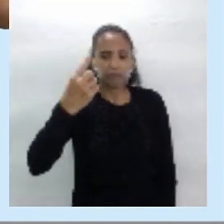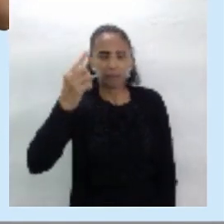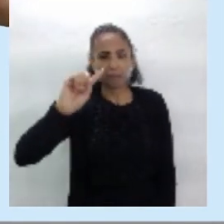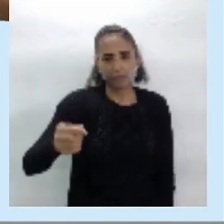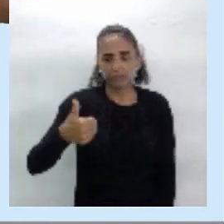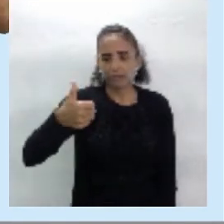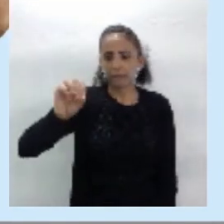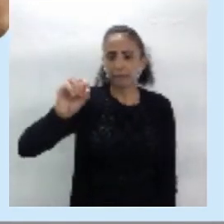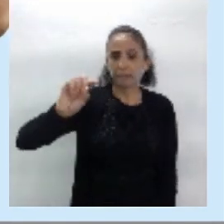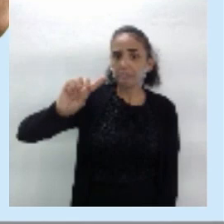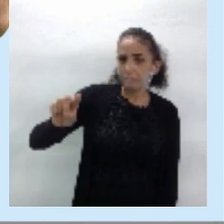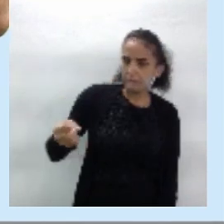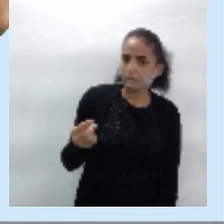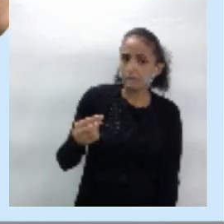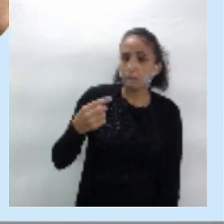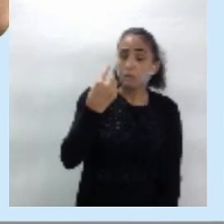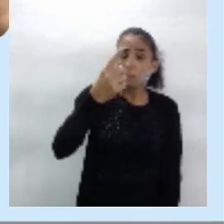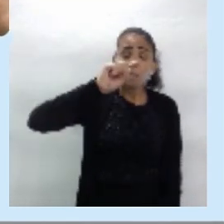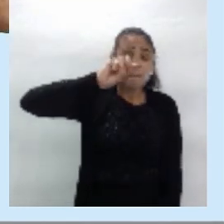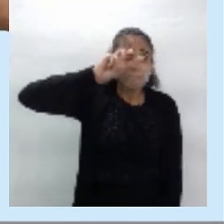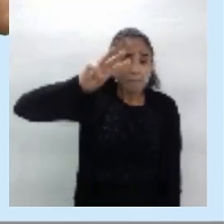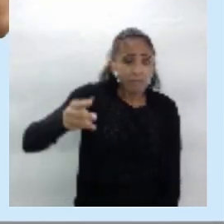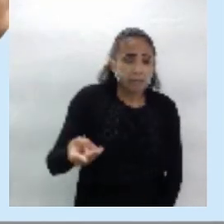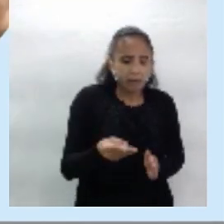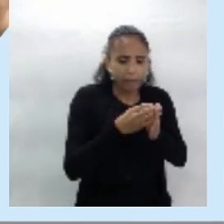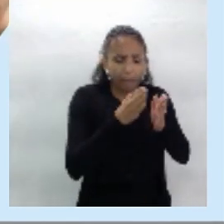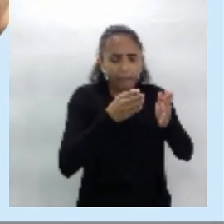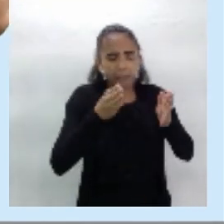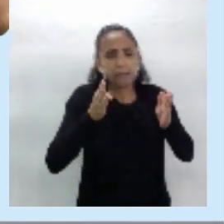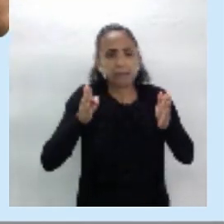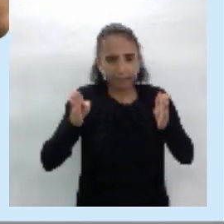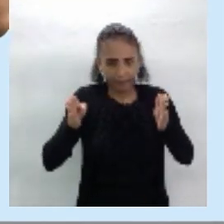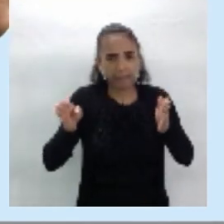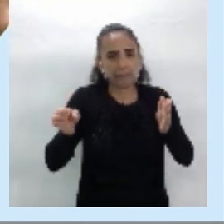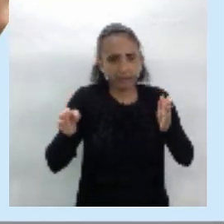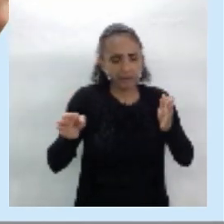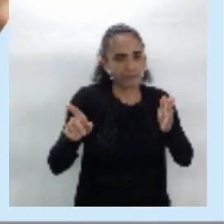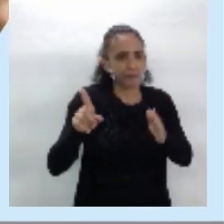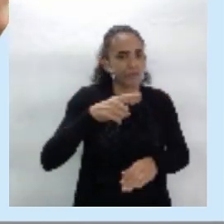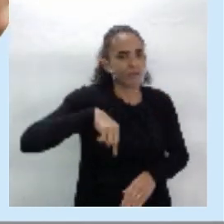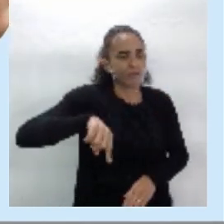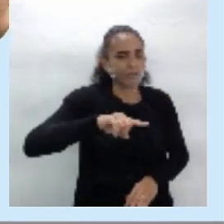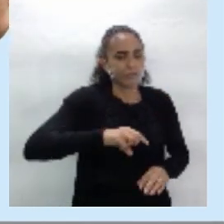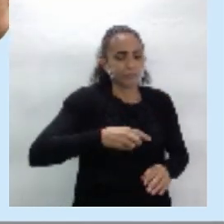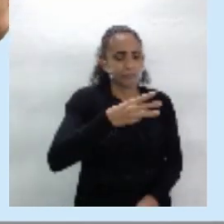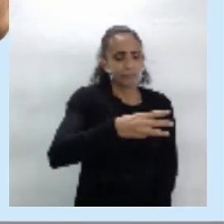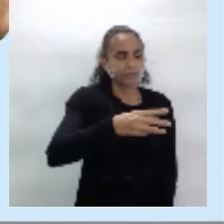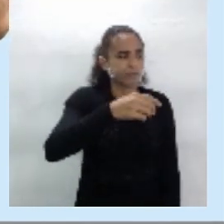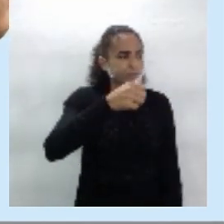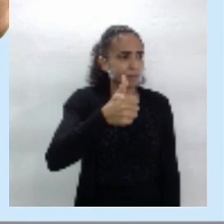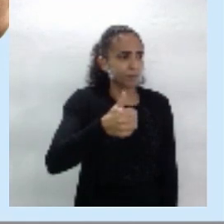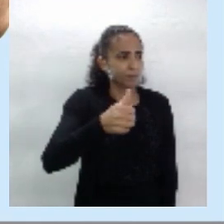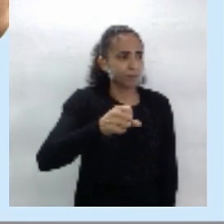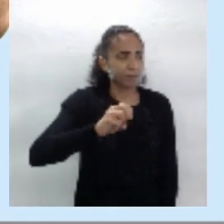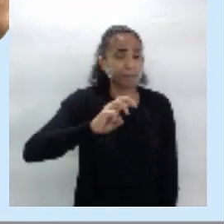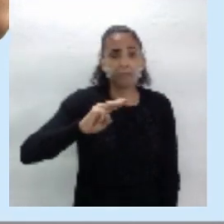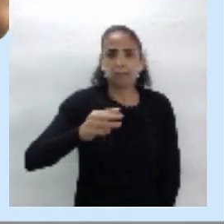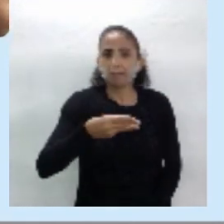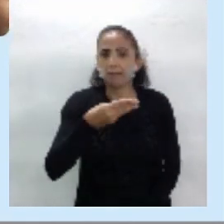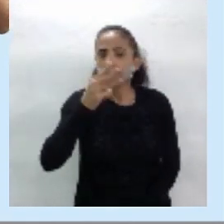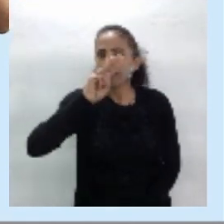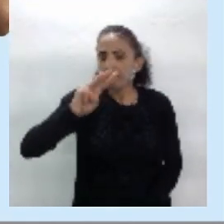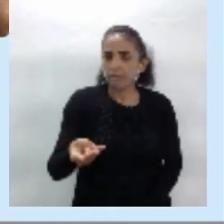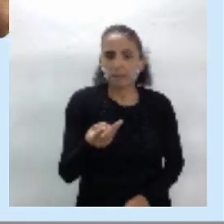10 mil, 100 mil, 1 milhão e assim por diante. Nós temos aí 31 milhões. Então, nós